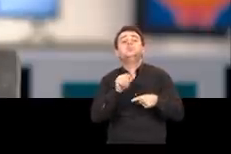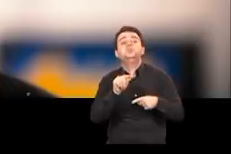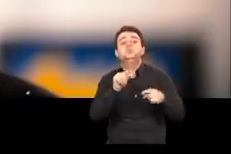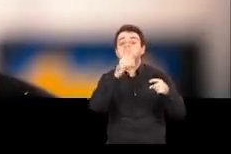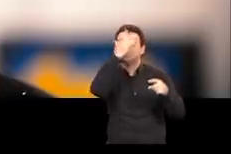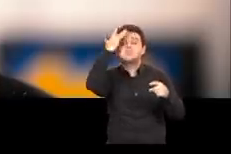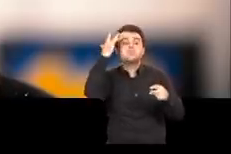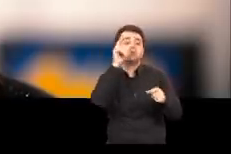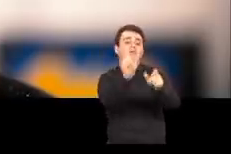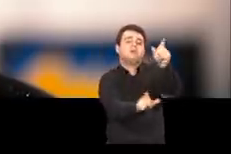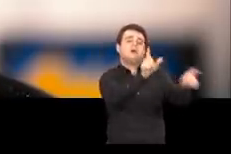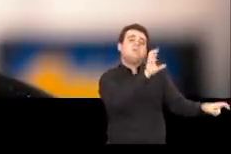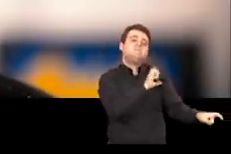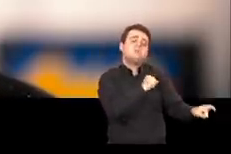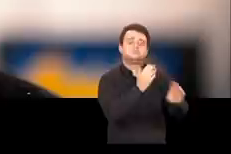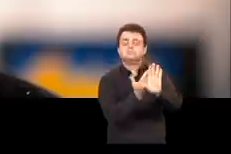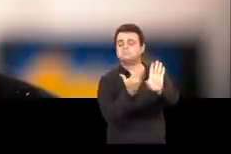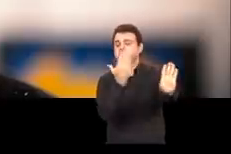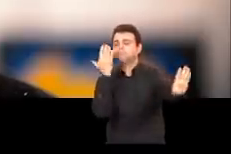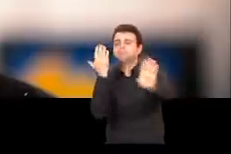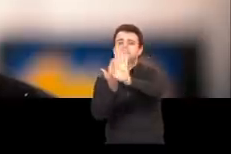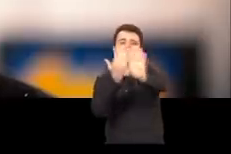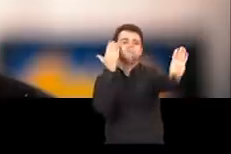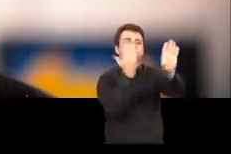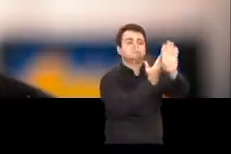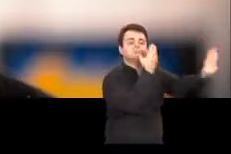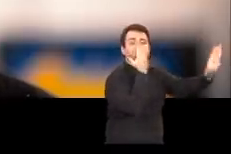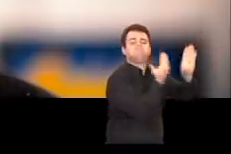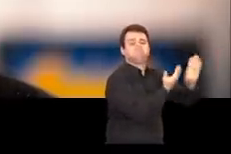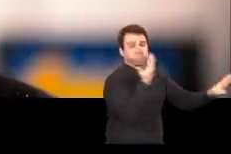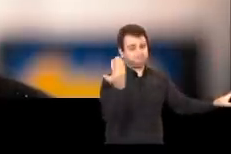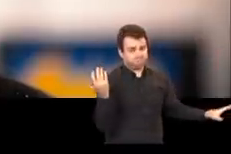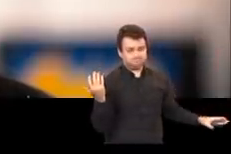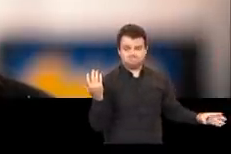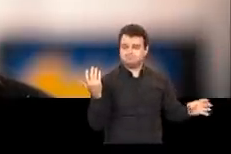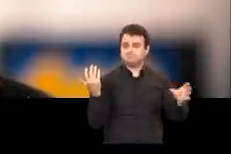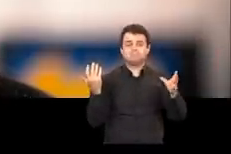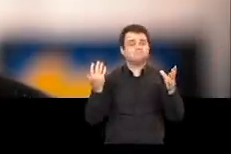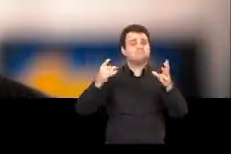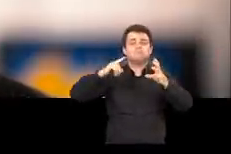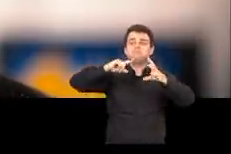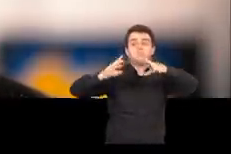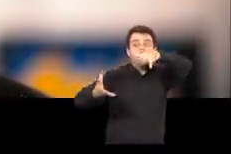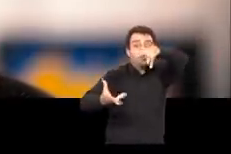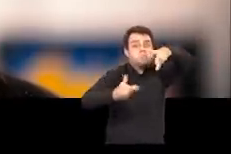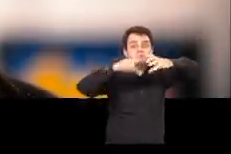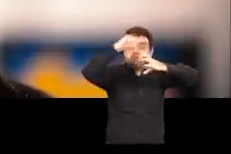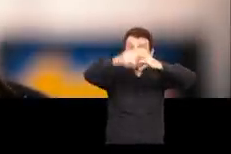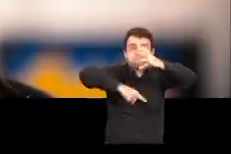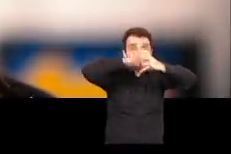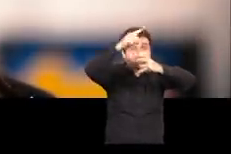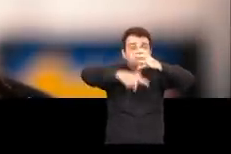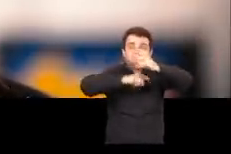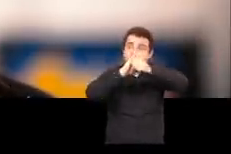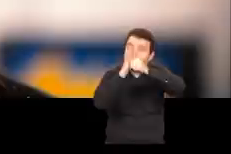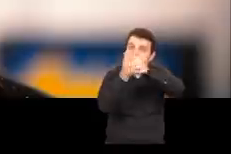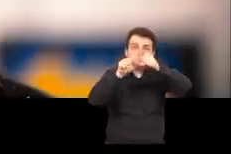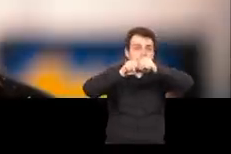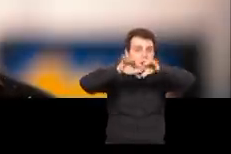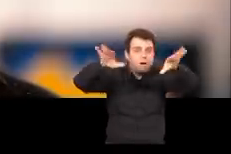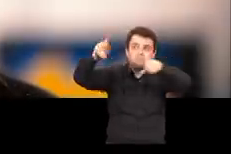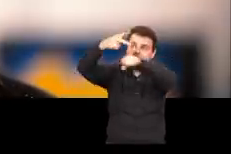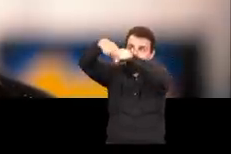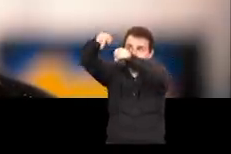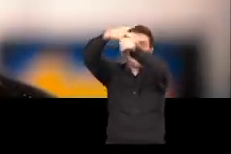queridas. Mas temos que ter em mente que se trata de um problema de dimensão planetária. Países do mundo